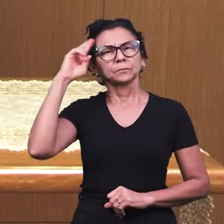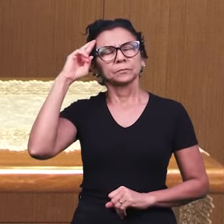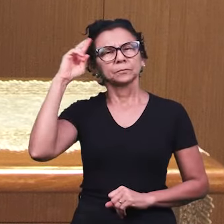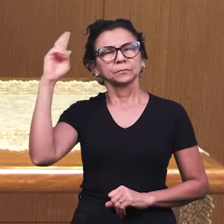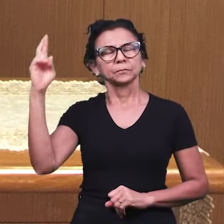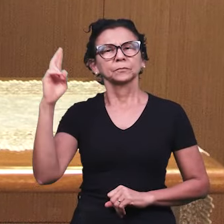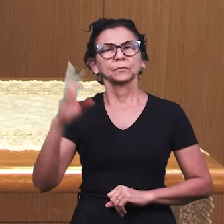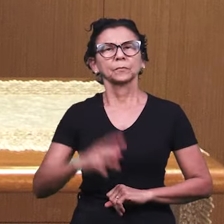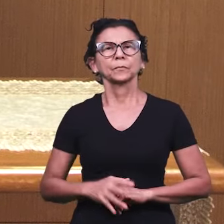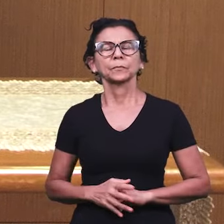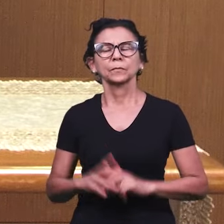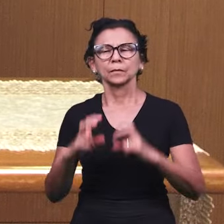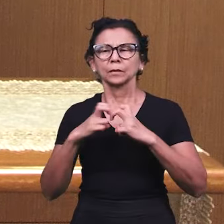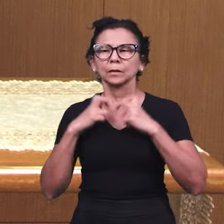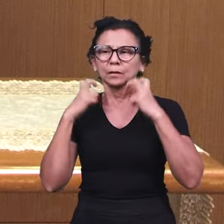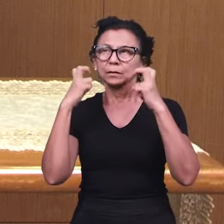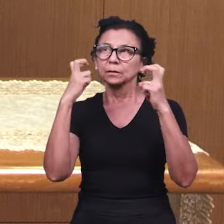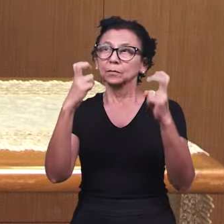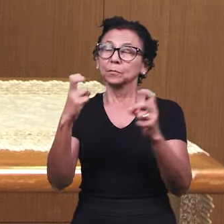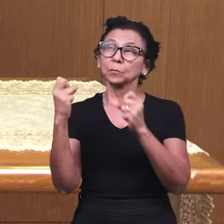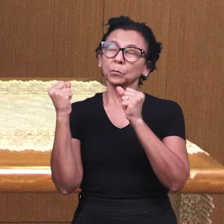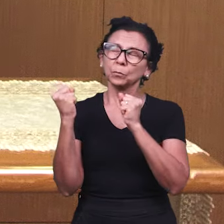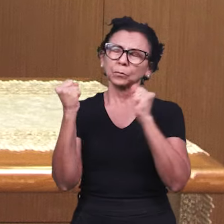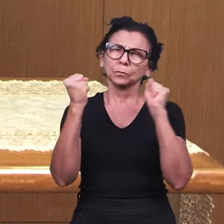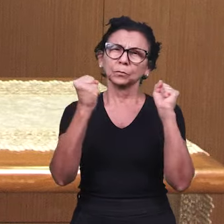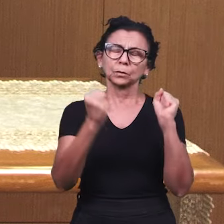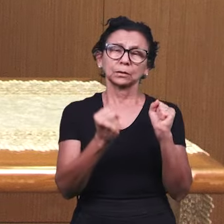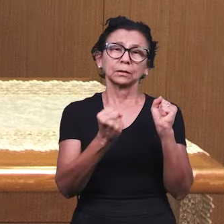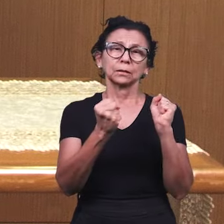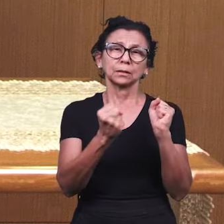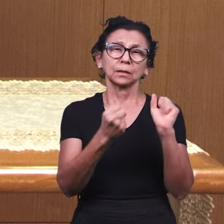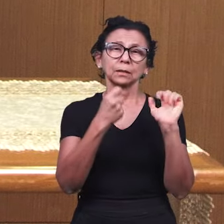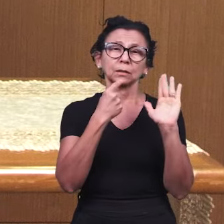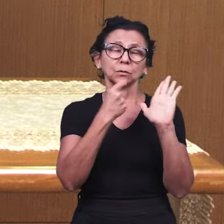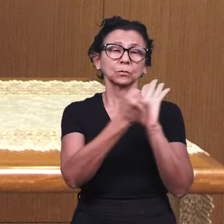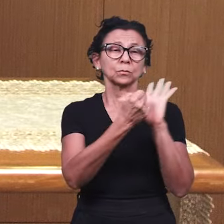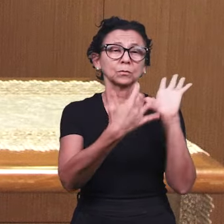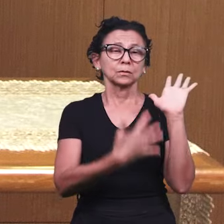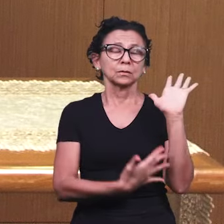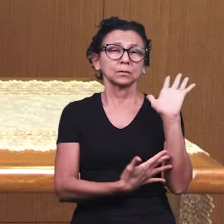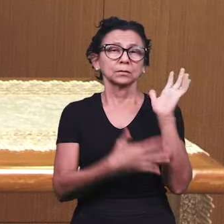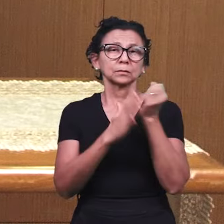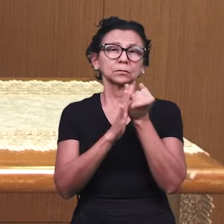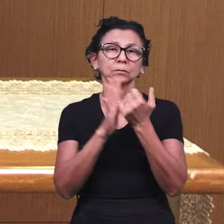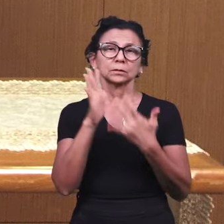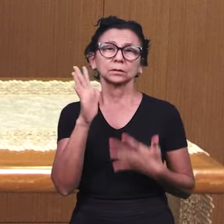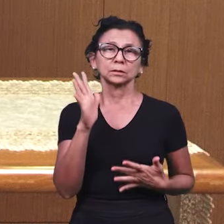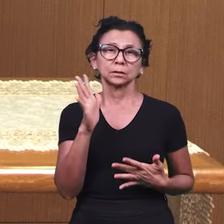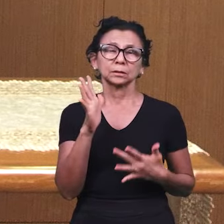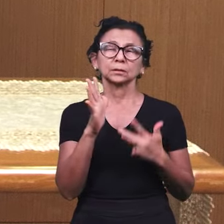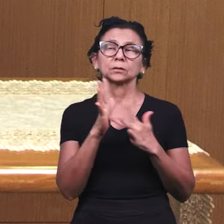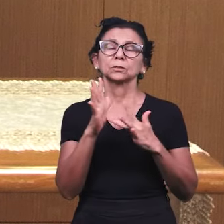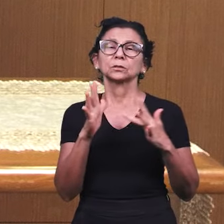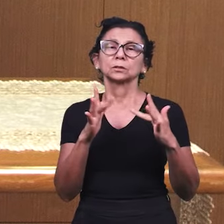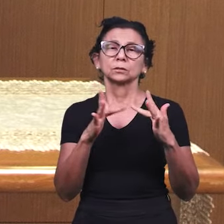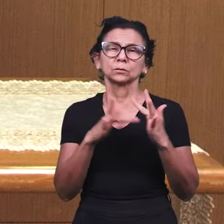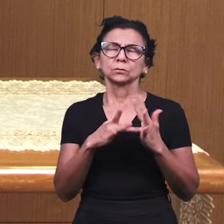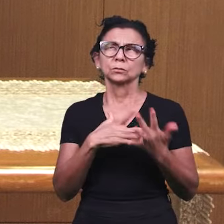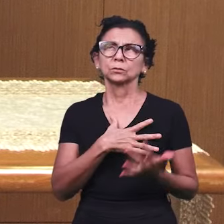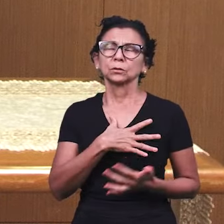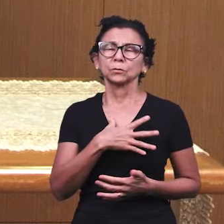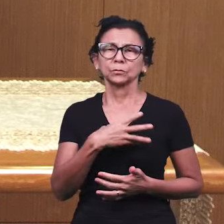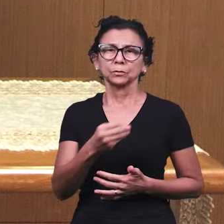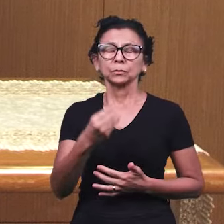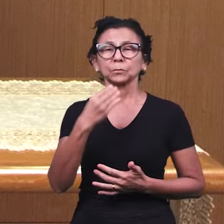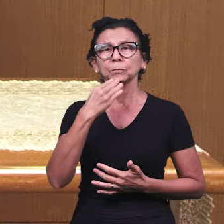Senhor, clamamos pelo poder que há no sangue de Jesus. Pedimos a tua